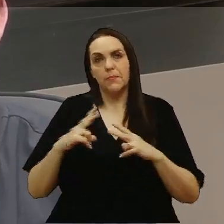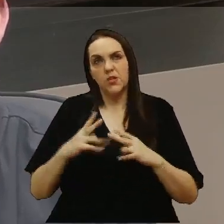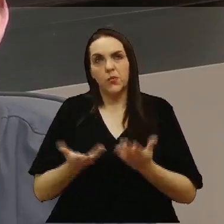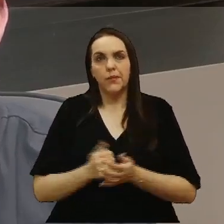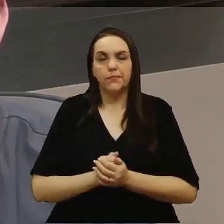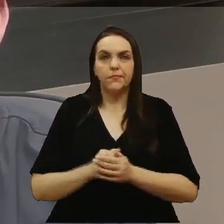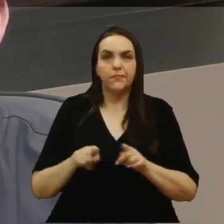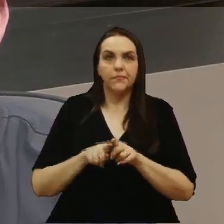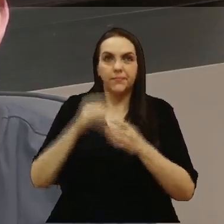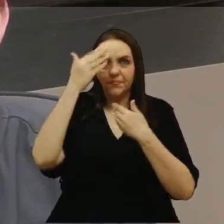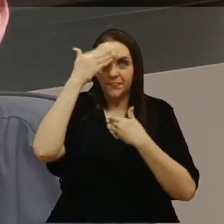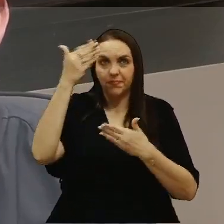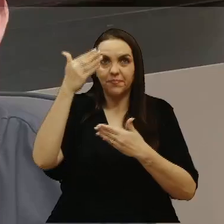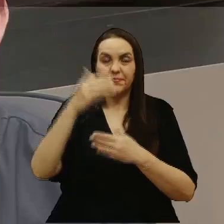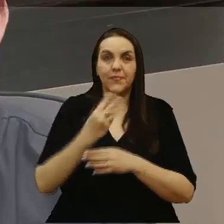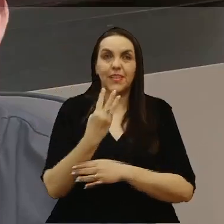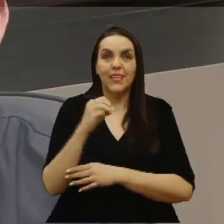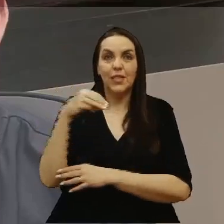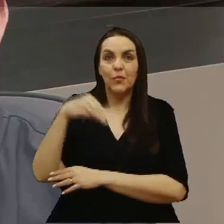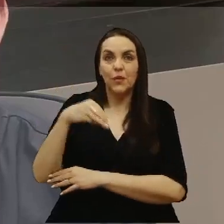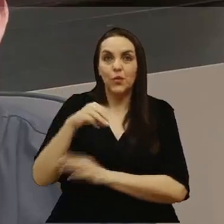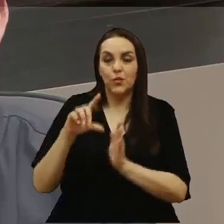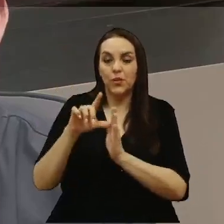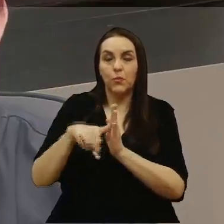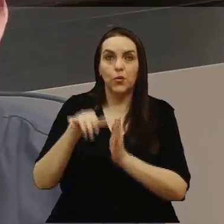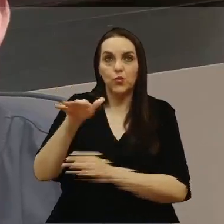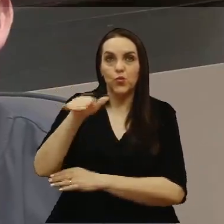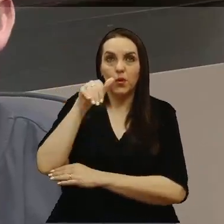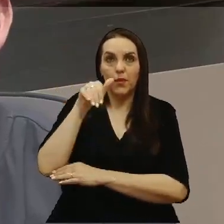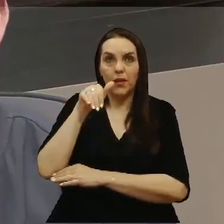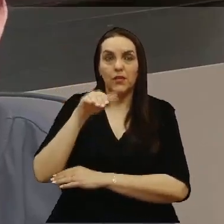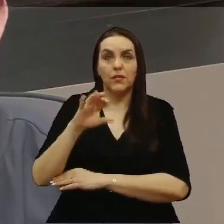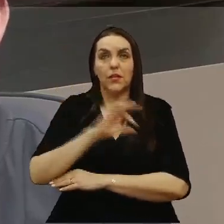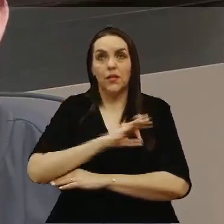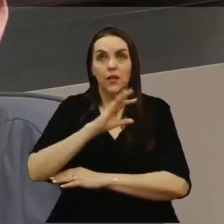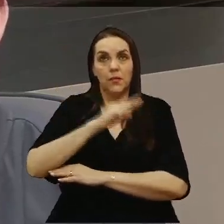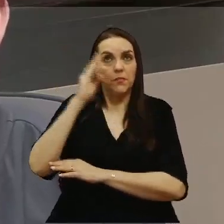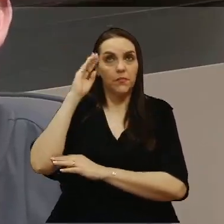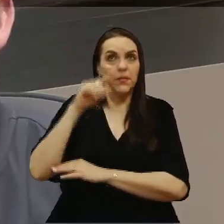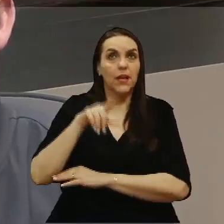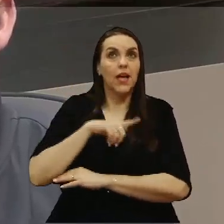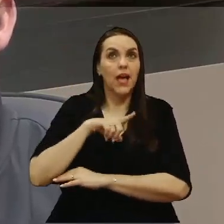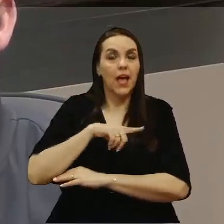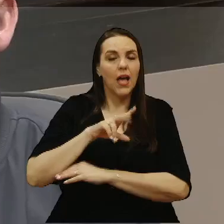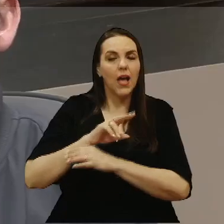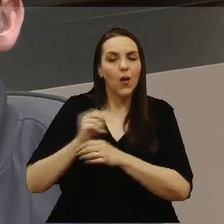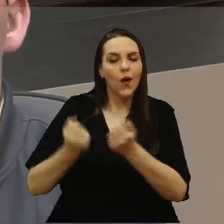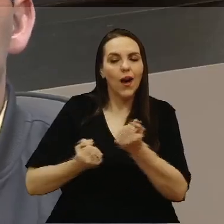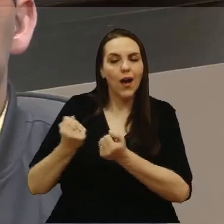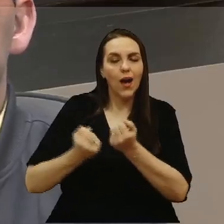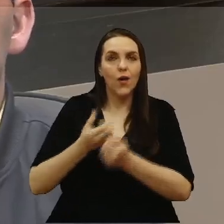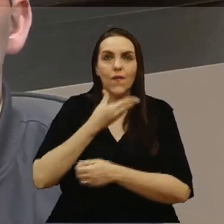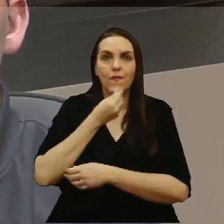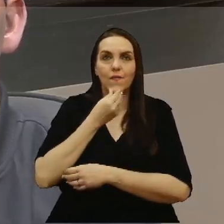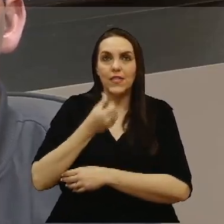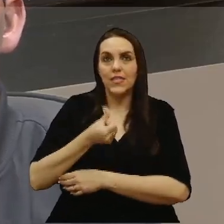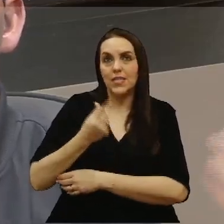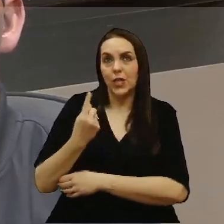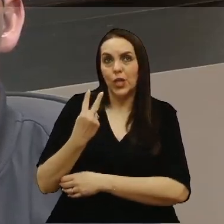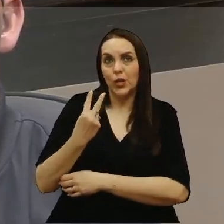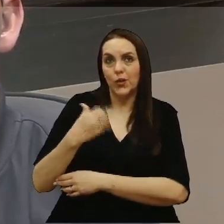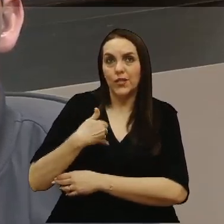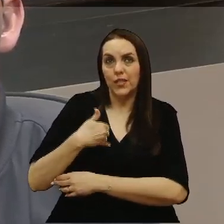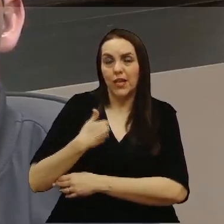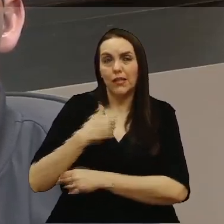Também agradecer aqui que 30 minutos depois de acionado, a Guarda Municipal recuperou um carro de um senhor de 62 anos de idade. Ele